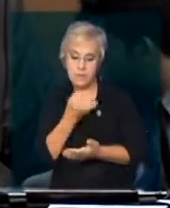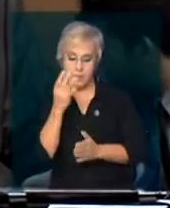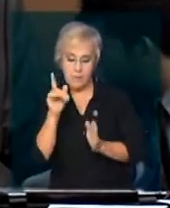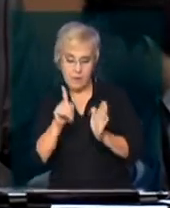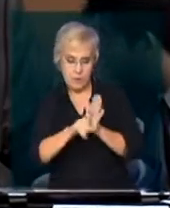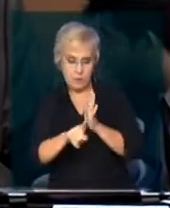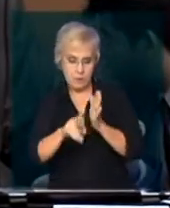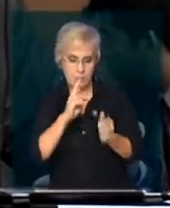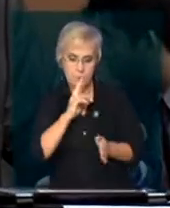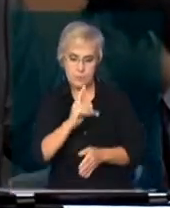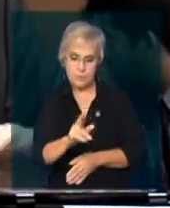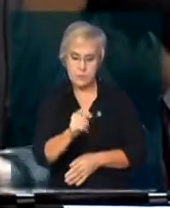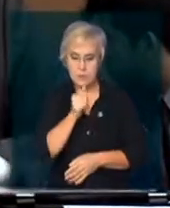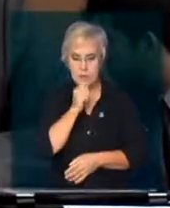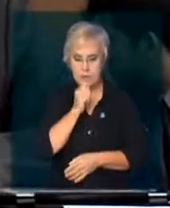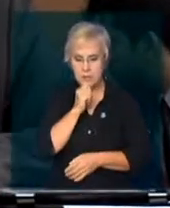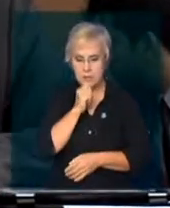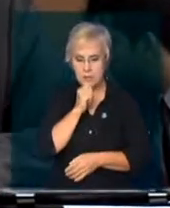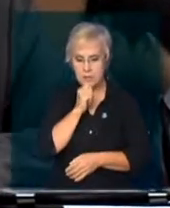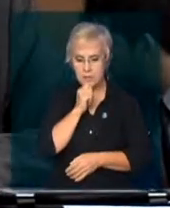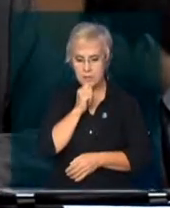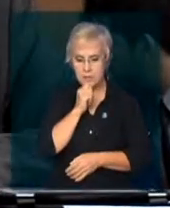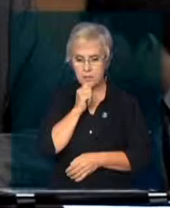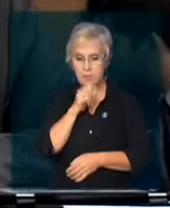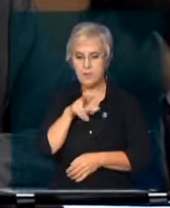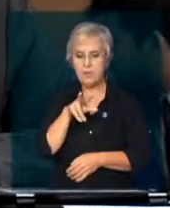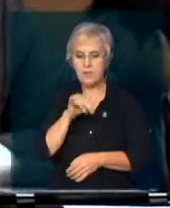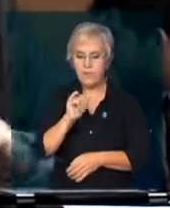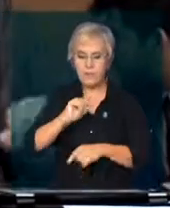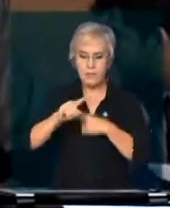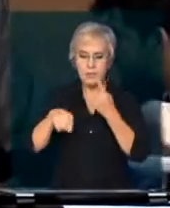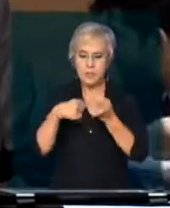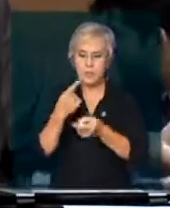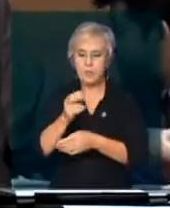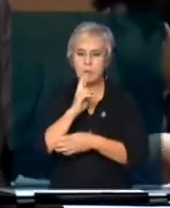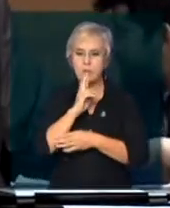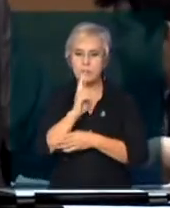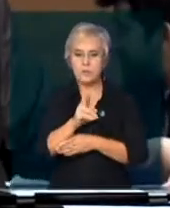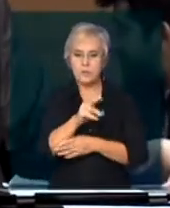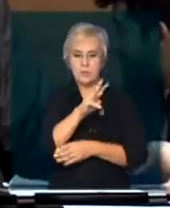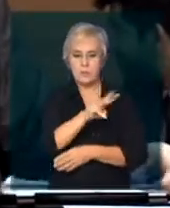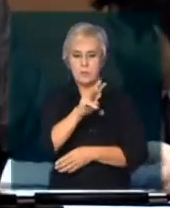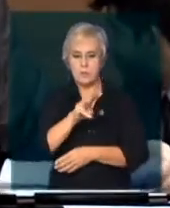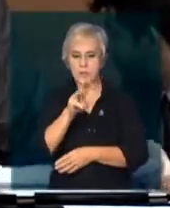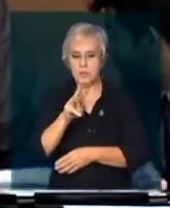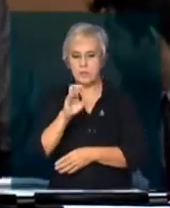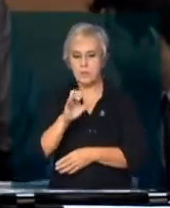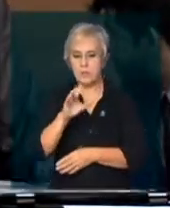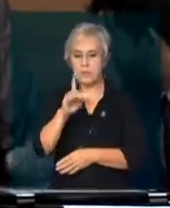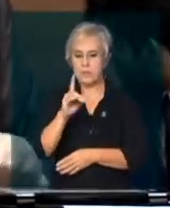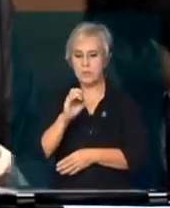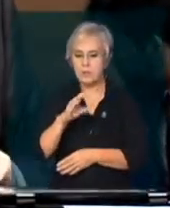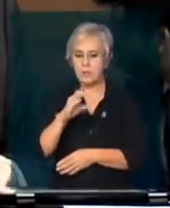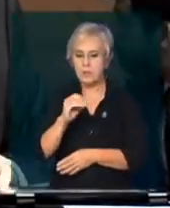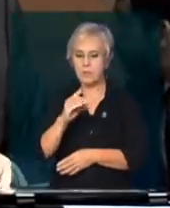foram respondidas e que não chegaram aqui serão contempladas no portal É Democracia.